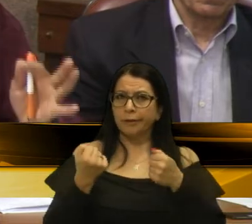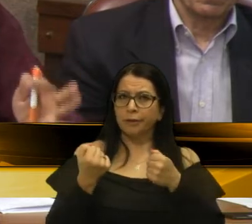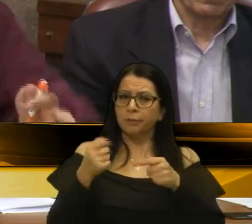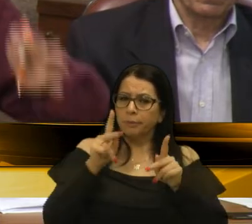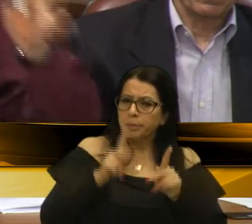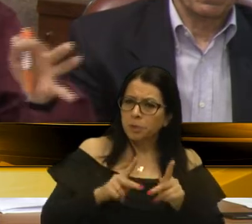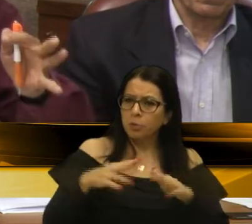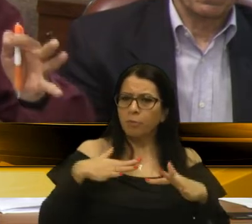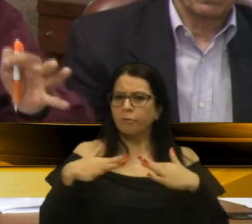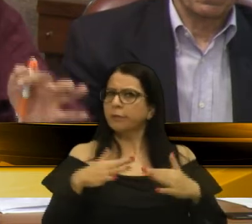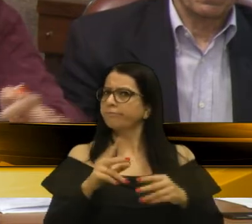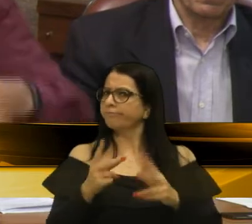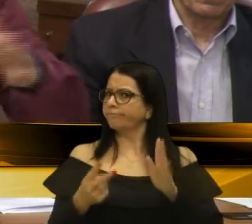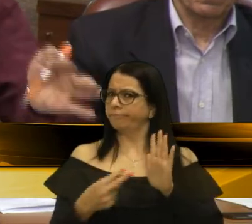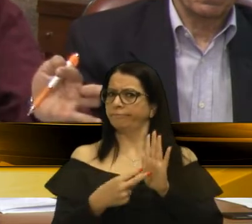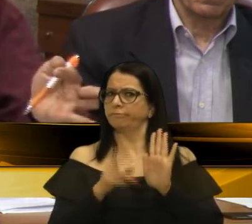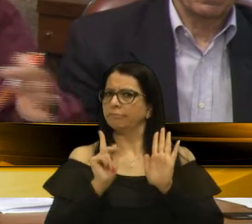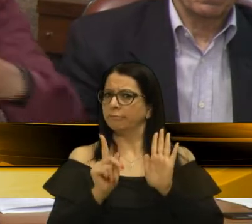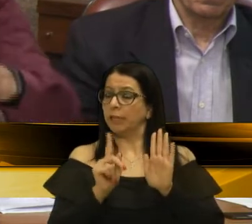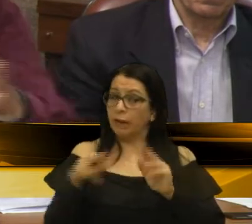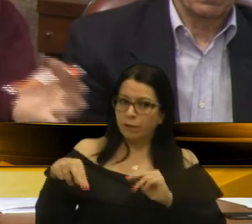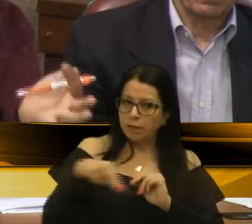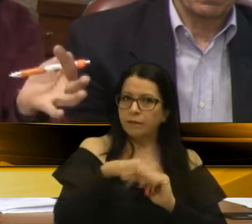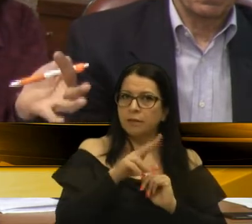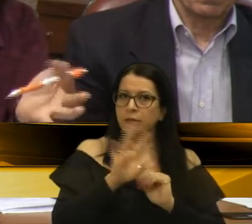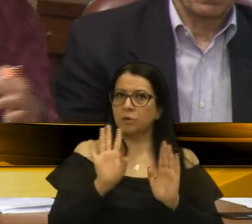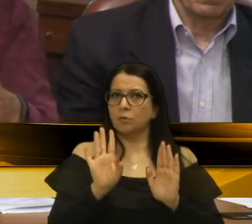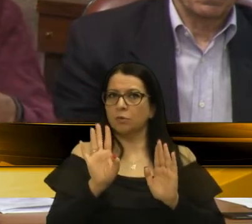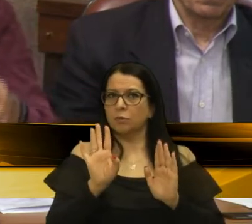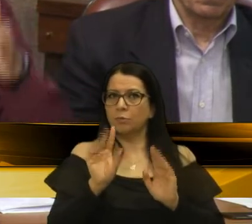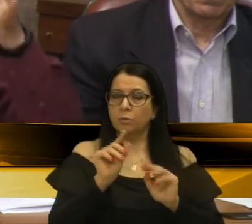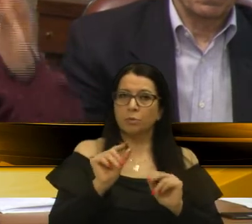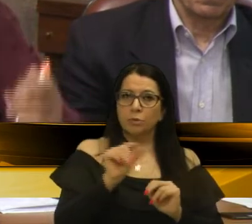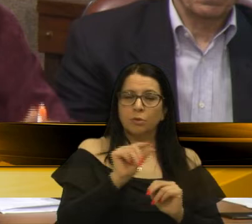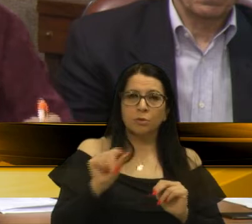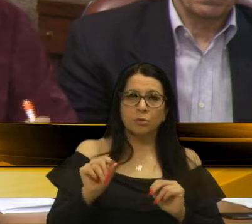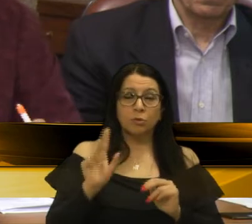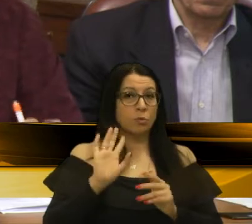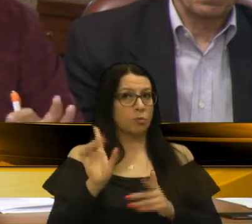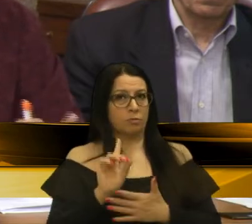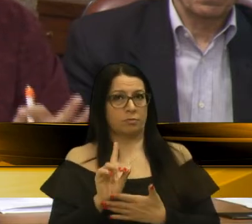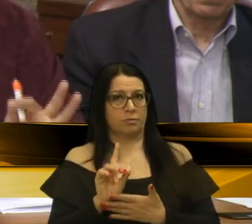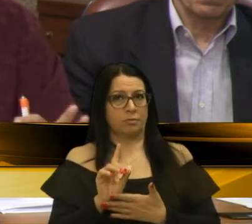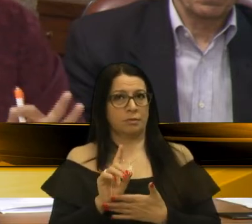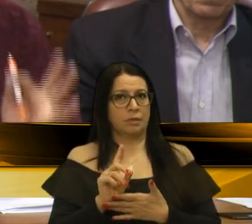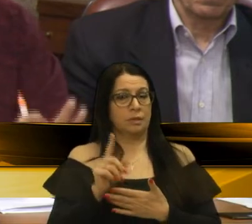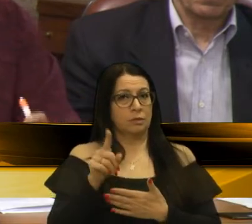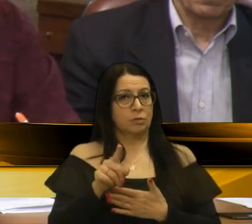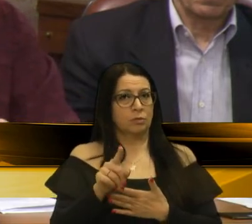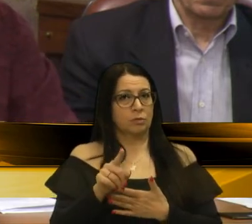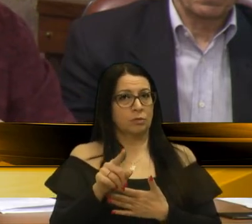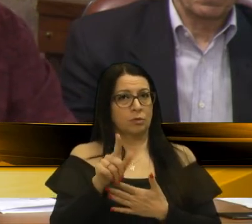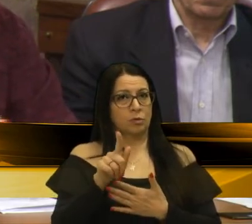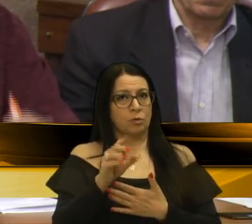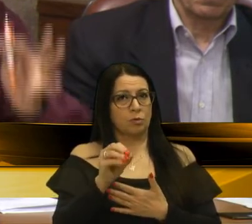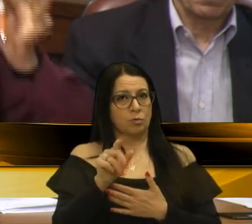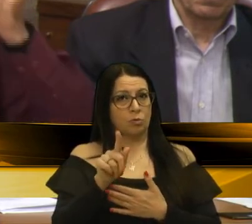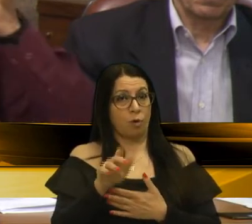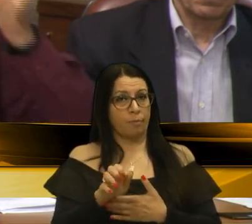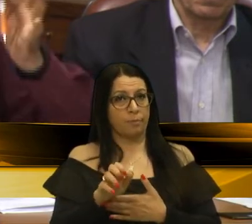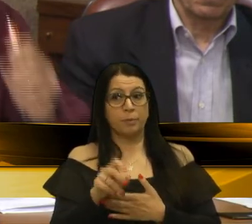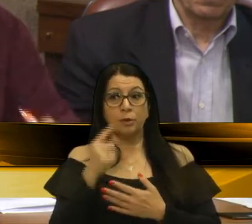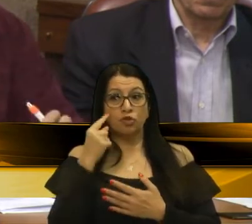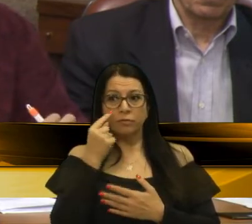se movimentando, fica atento, que ela vai atravessar, ou se daqui a pouco sim ou não. Então, o chamado golpe de vista tem que estar